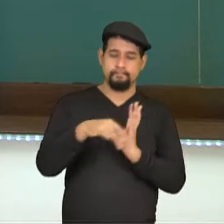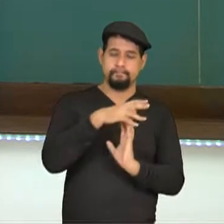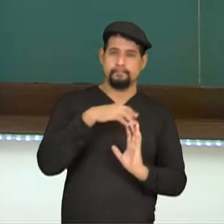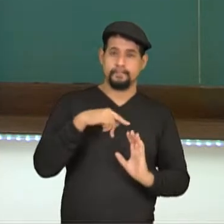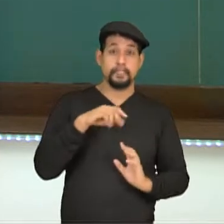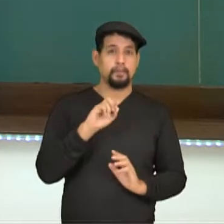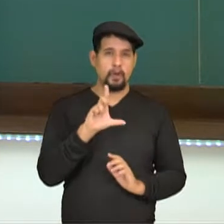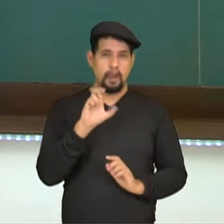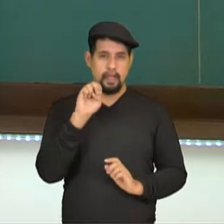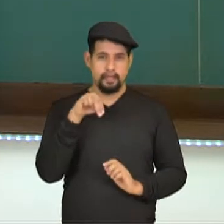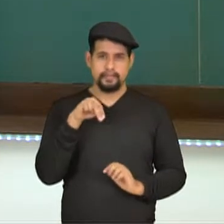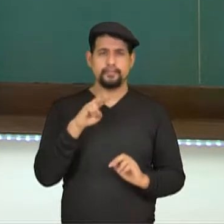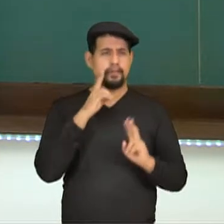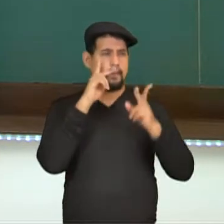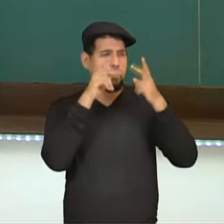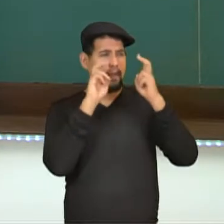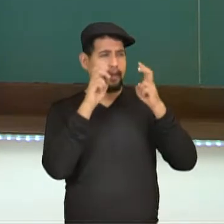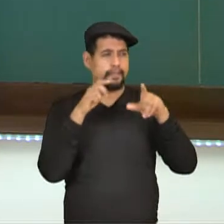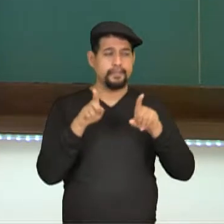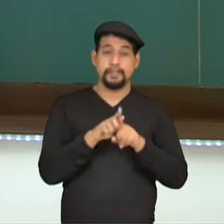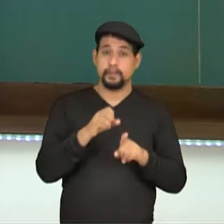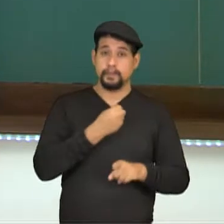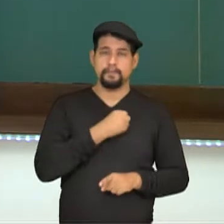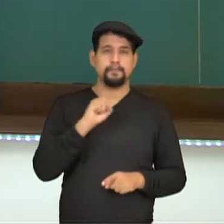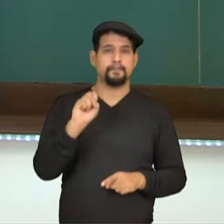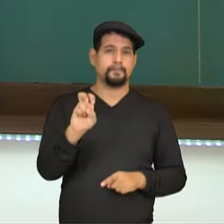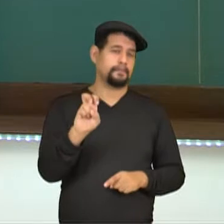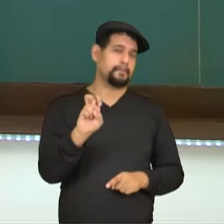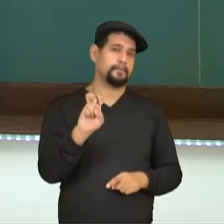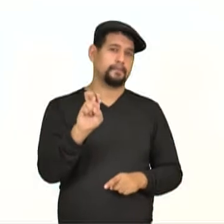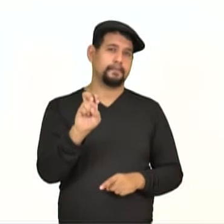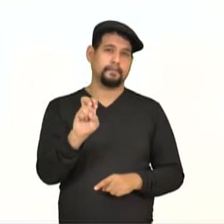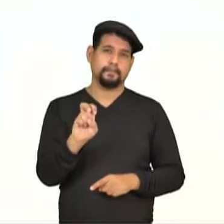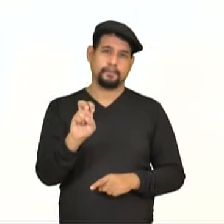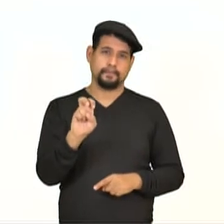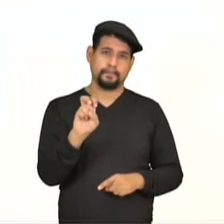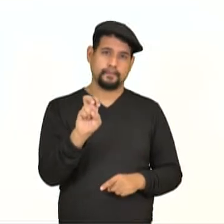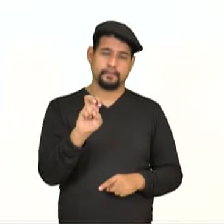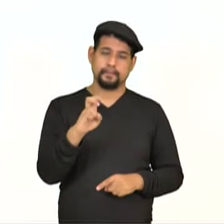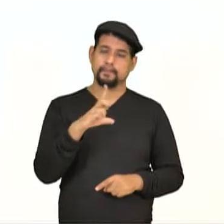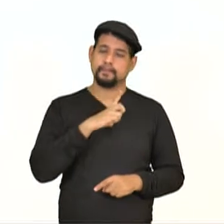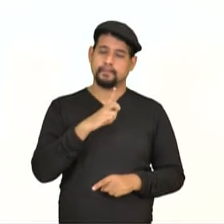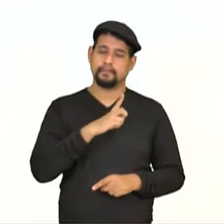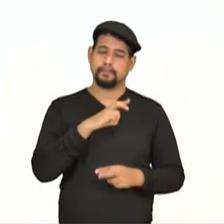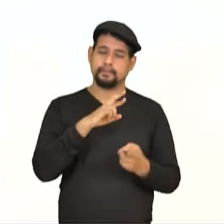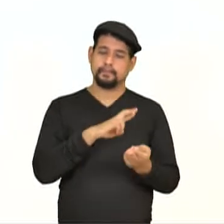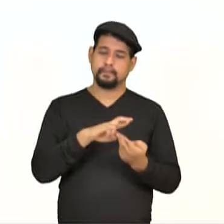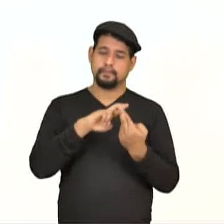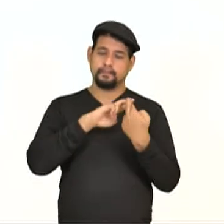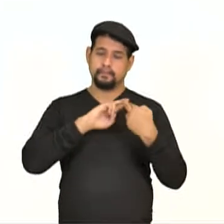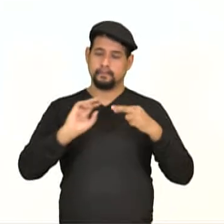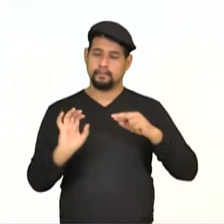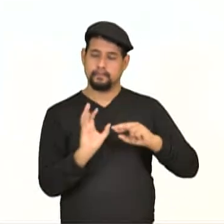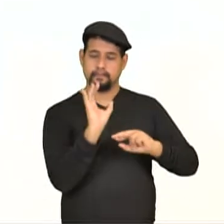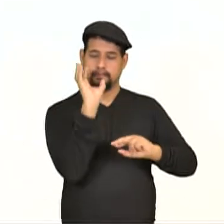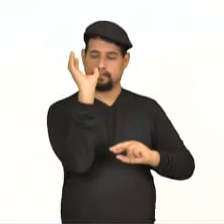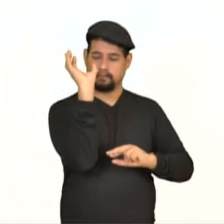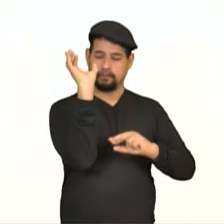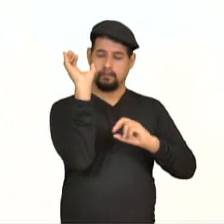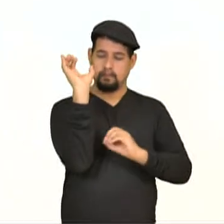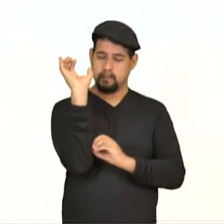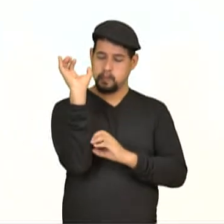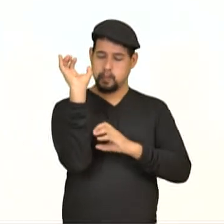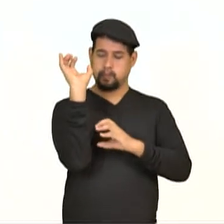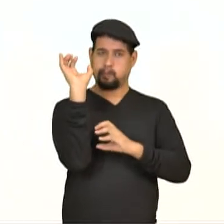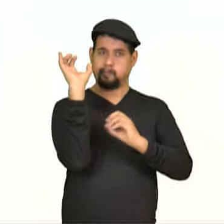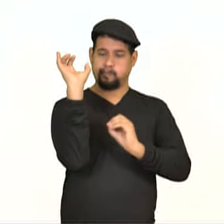vocês podem observar na imagem, o item 5, que é a parte responsável pela produção do óvulo, a parte feminina